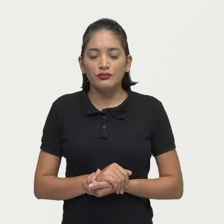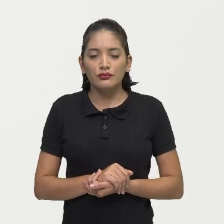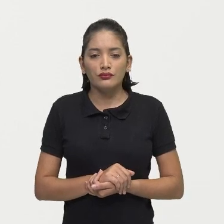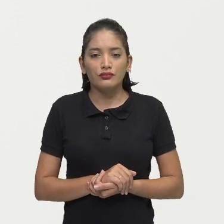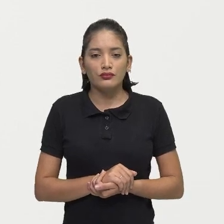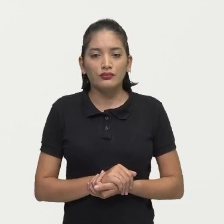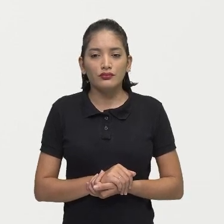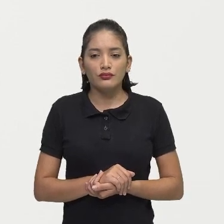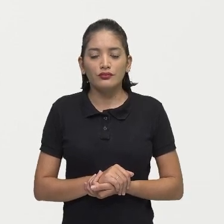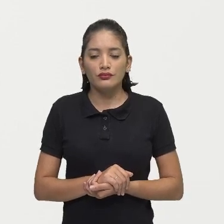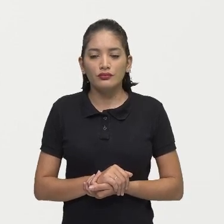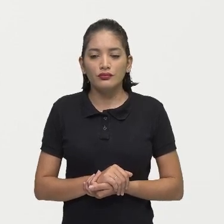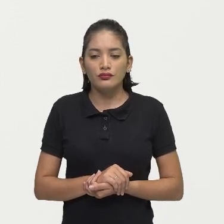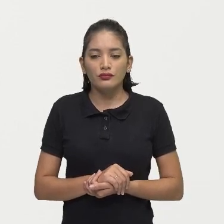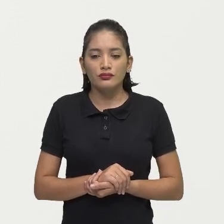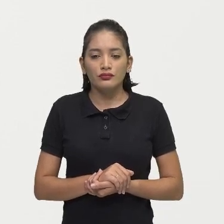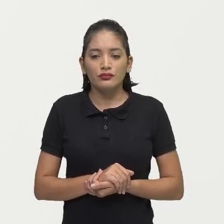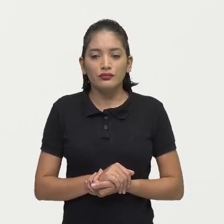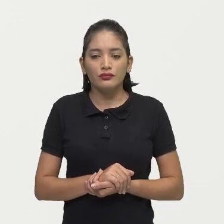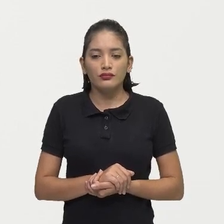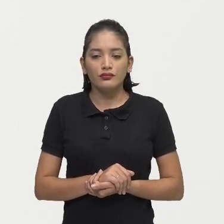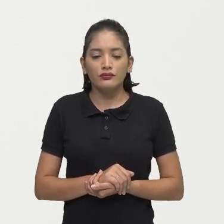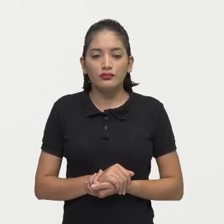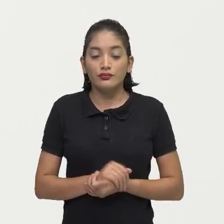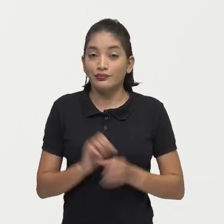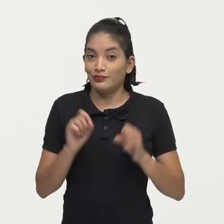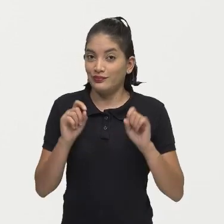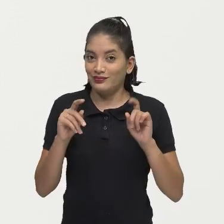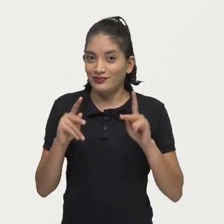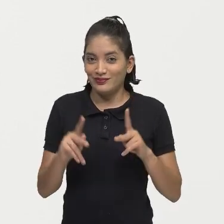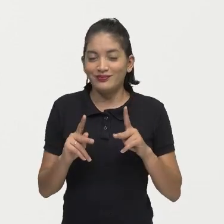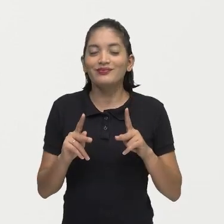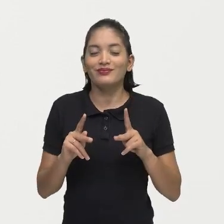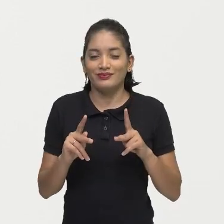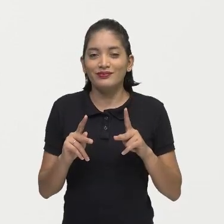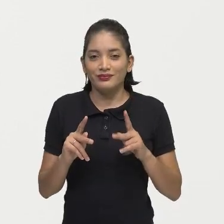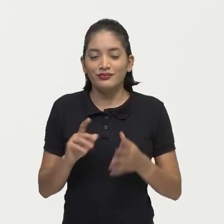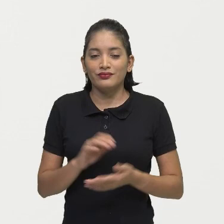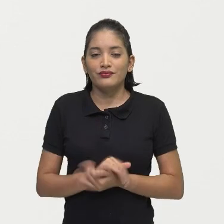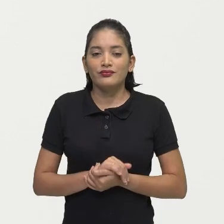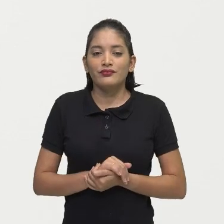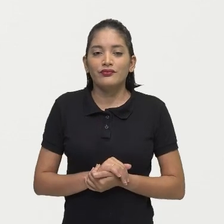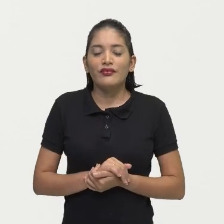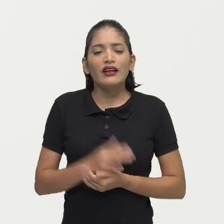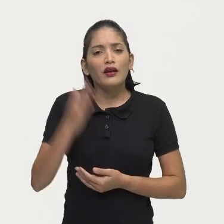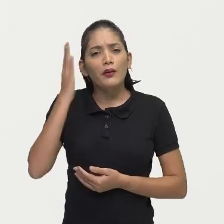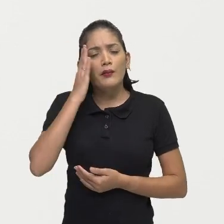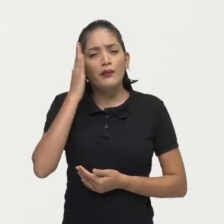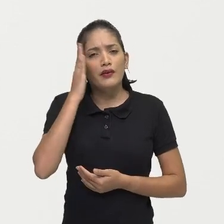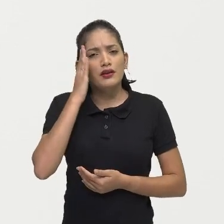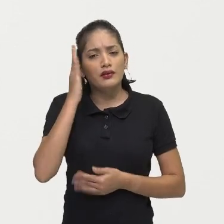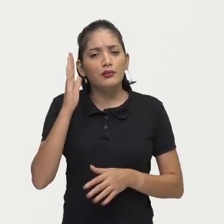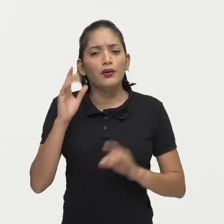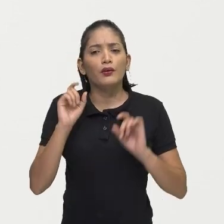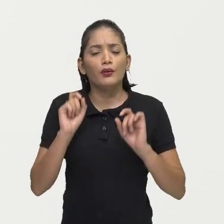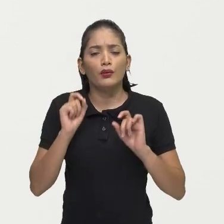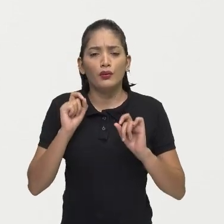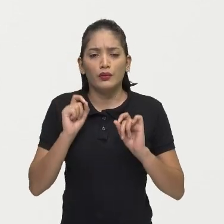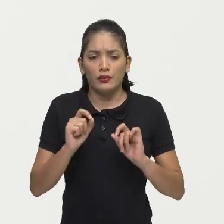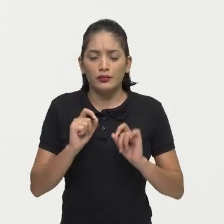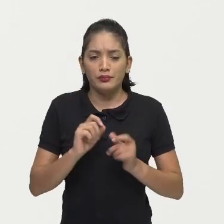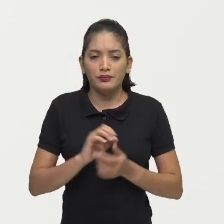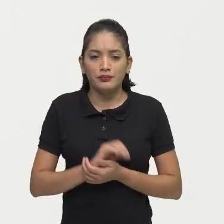humpbacks and 50 fin whales. Ok. Para identificar the text idea, vamos